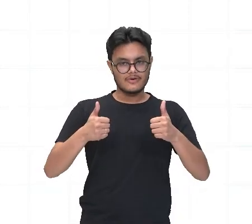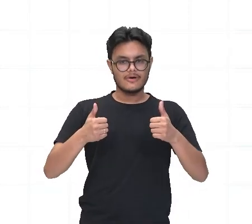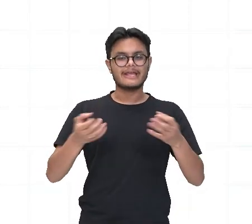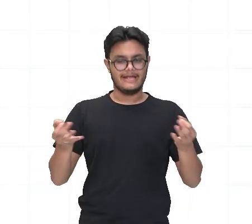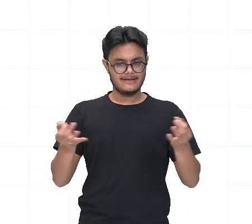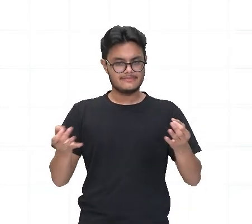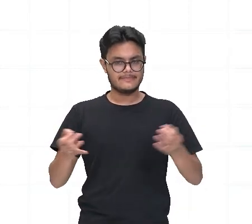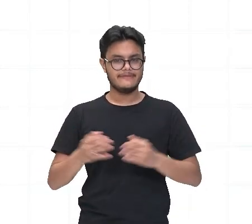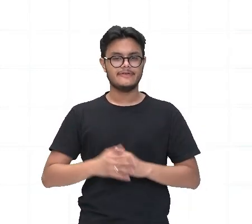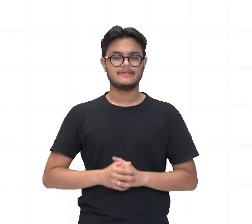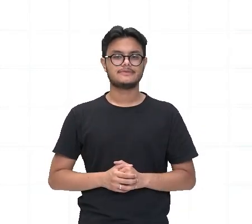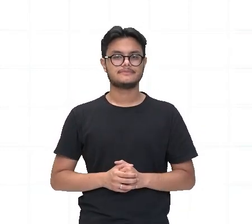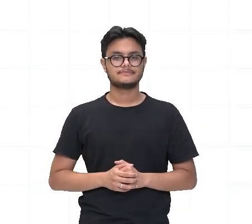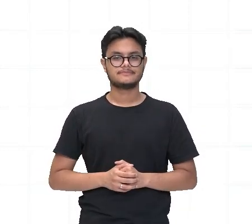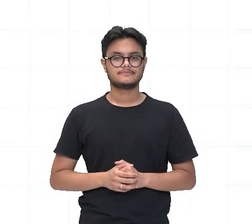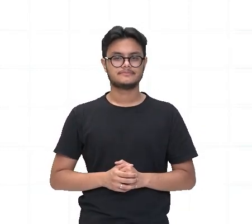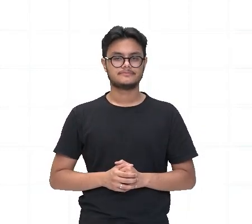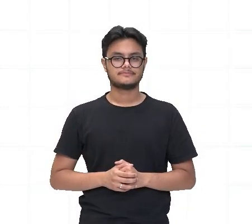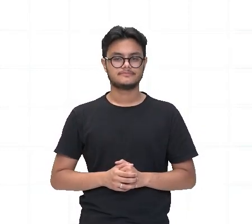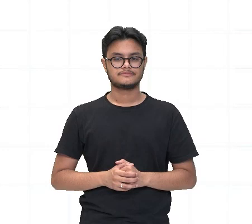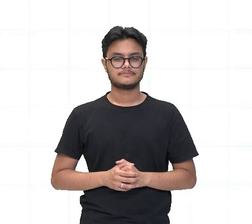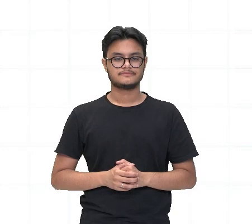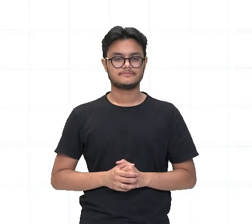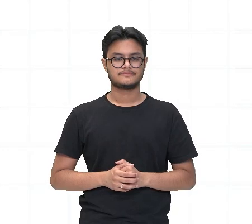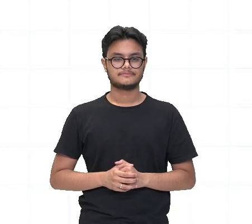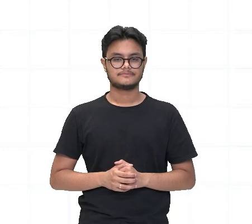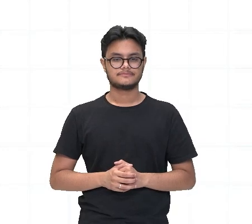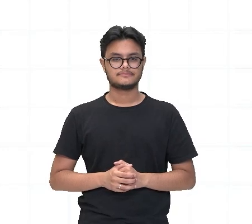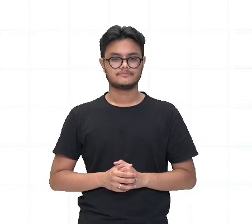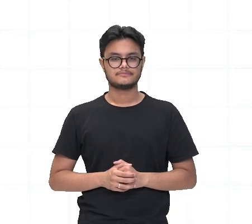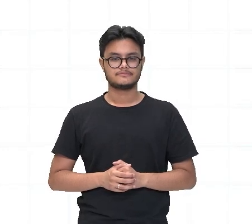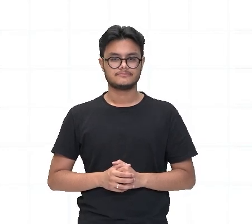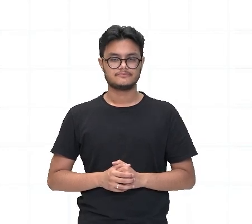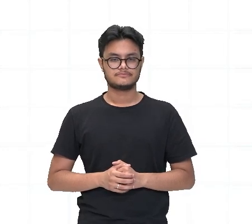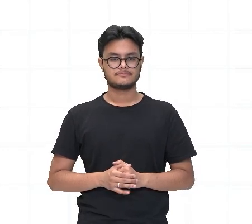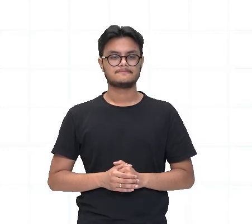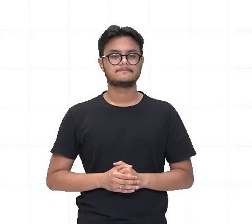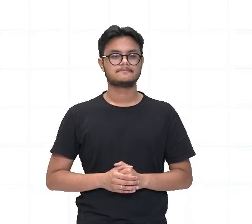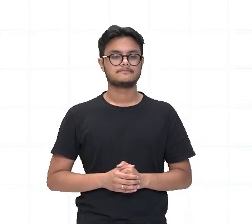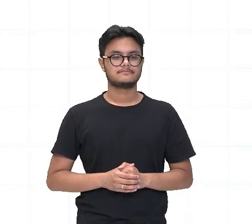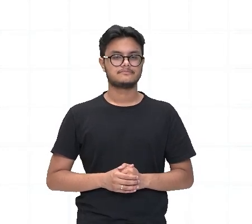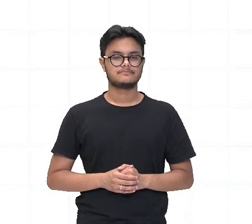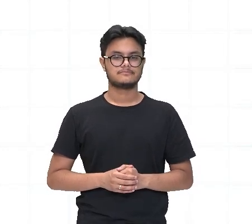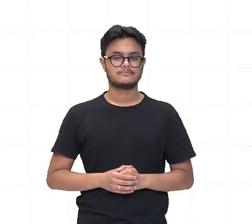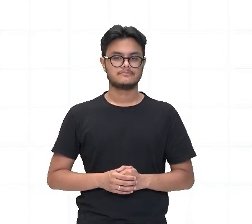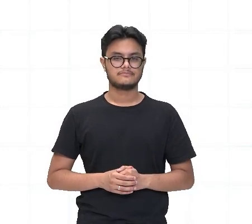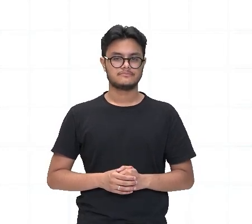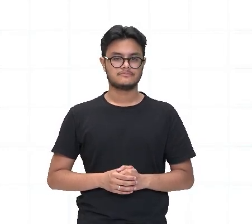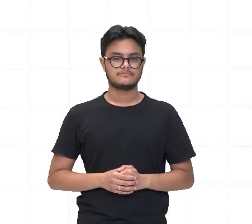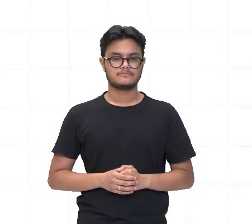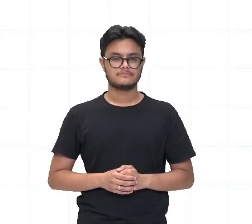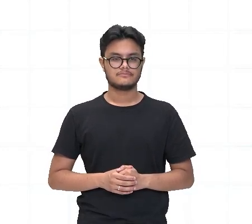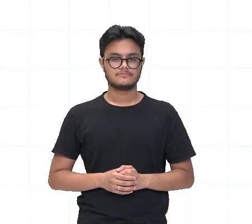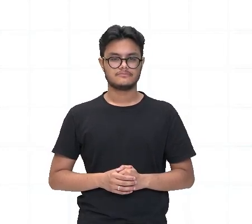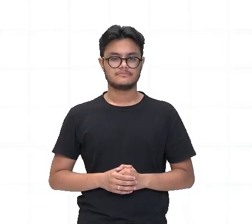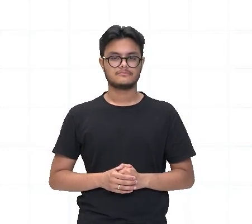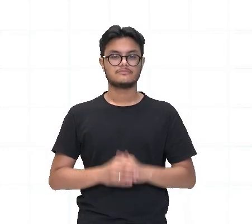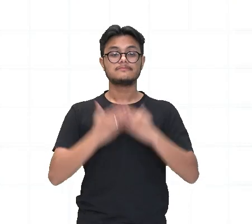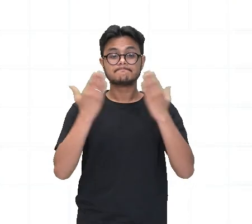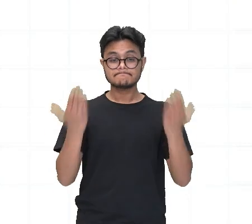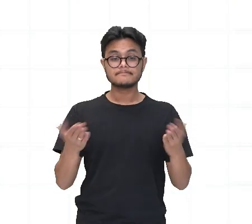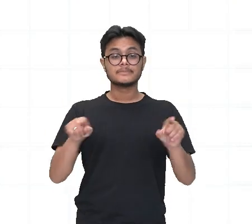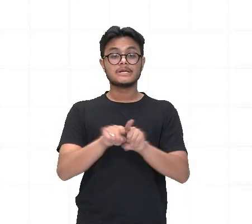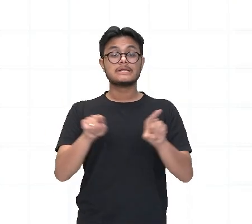sobre o pesquisador, sobre o arqueólogo, sobre o Igor Rodrigues, ok? Então, seguindo aí, e autor